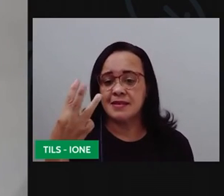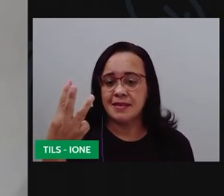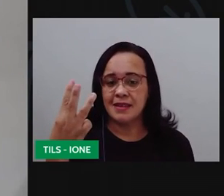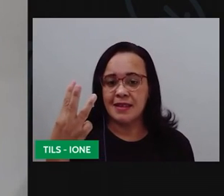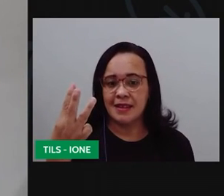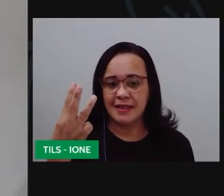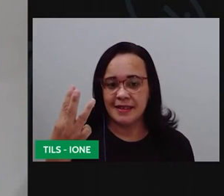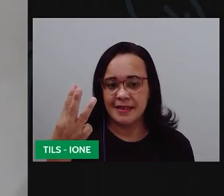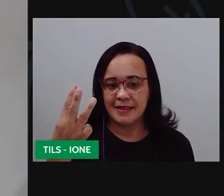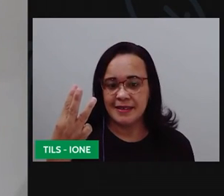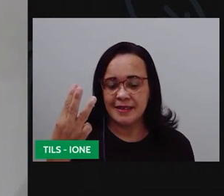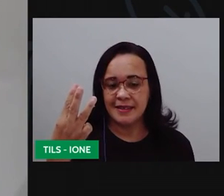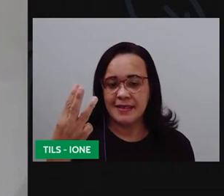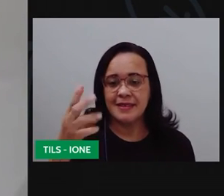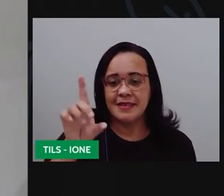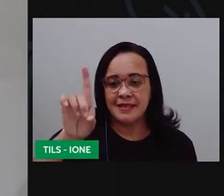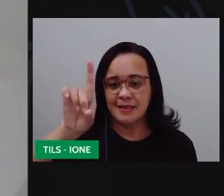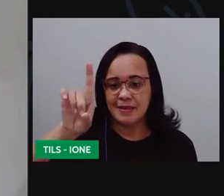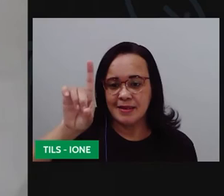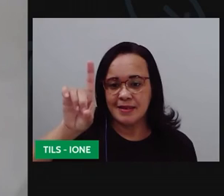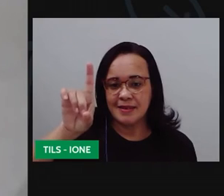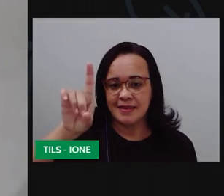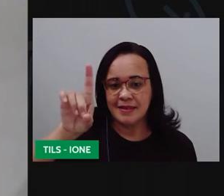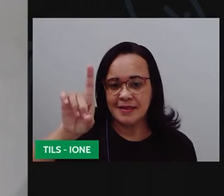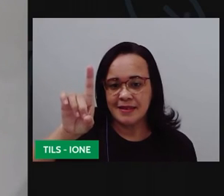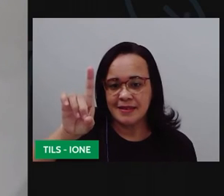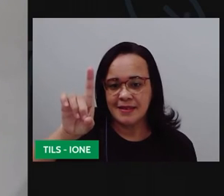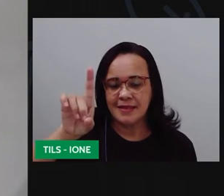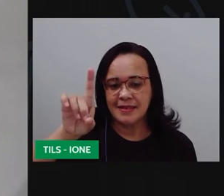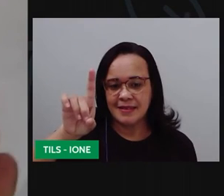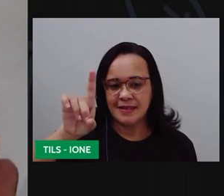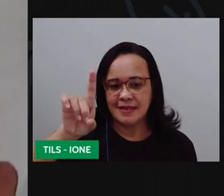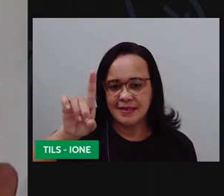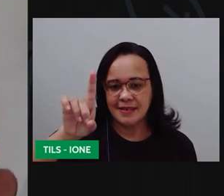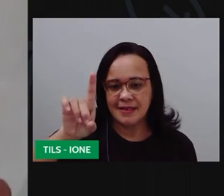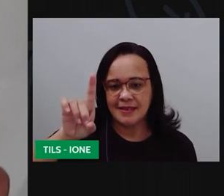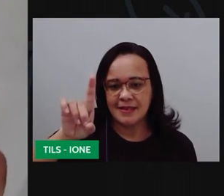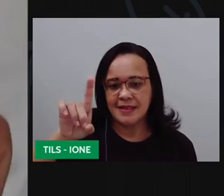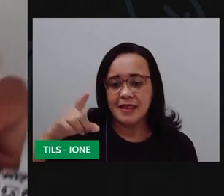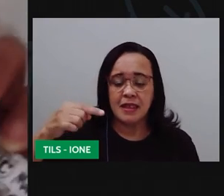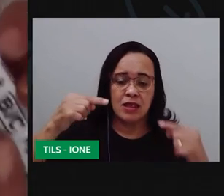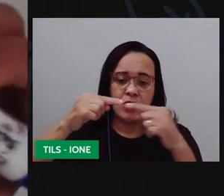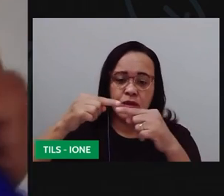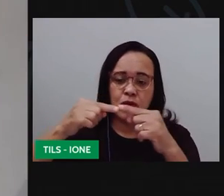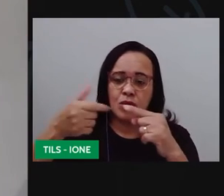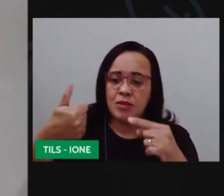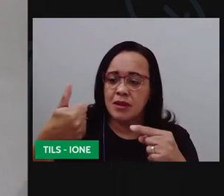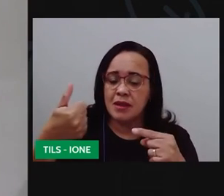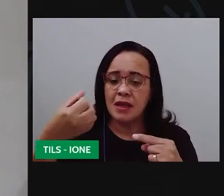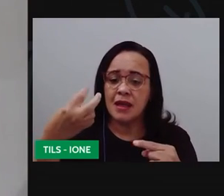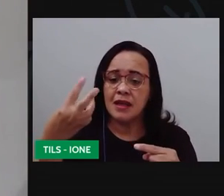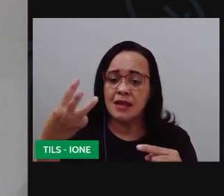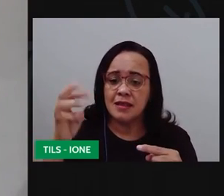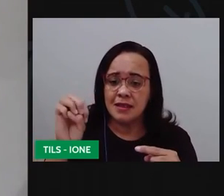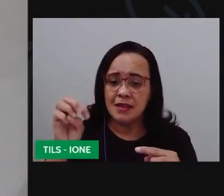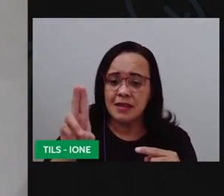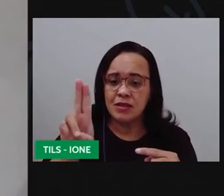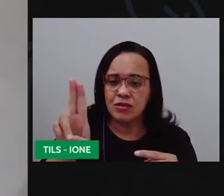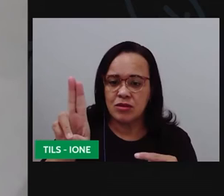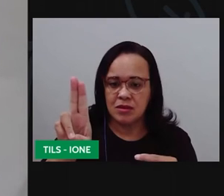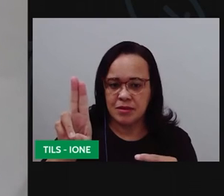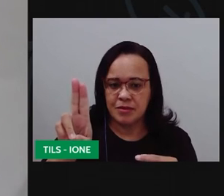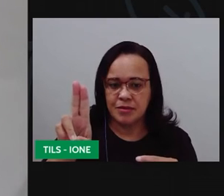dezenas mas o que mas são que 30 unir unidades certo aqui eu tenho